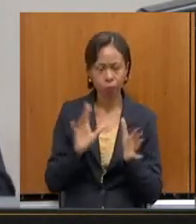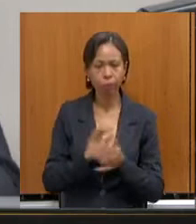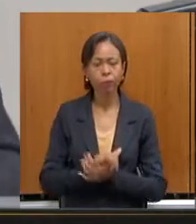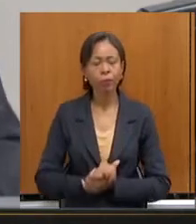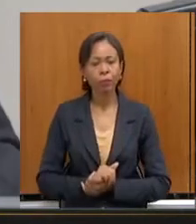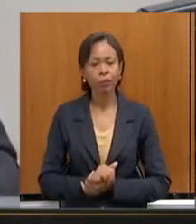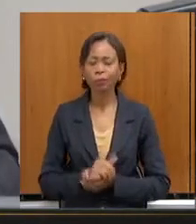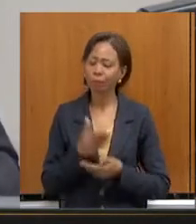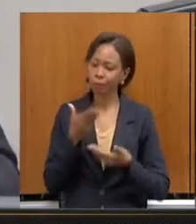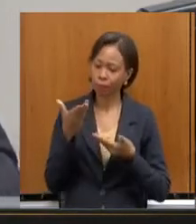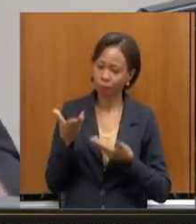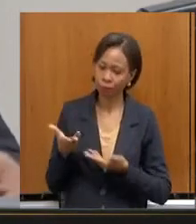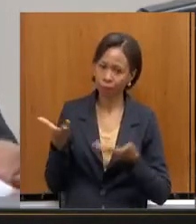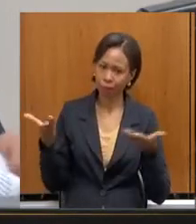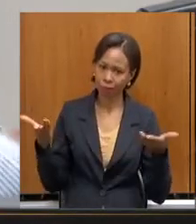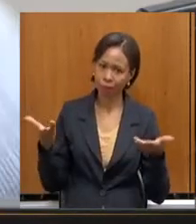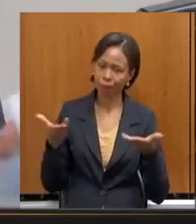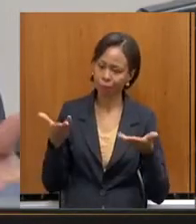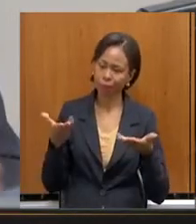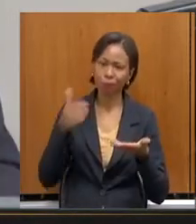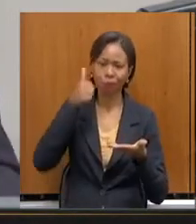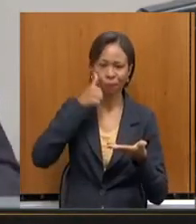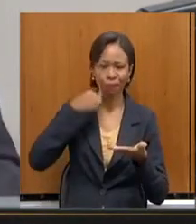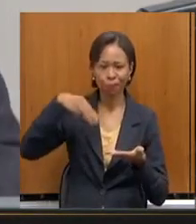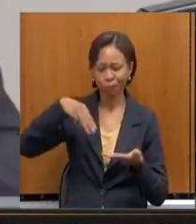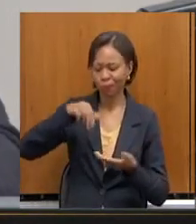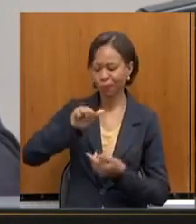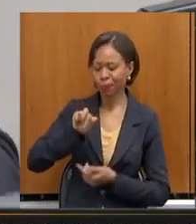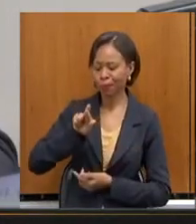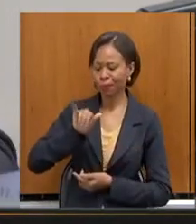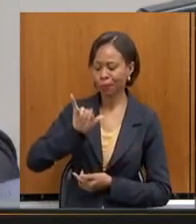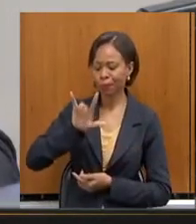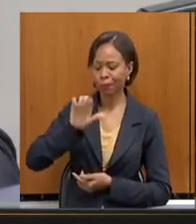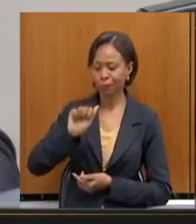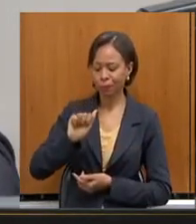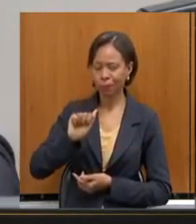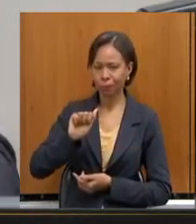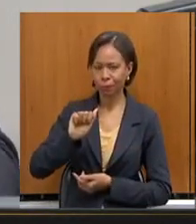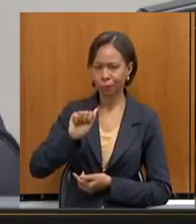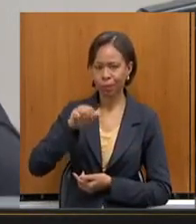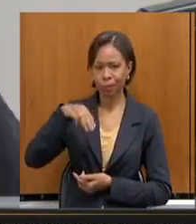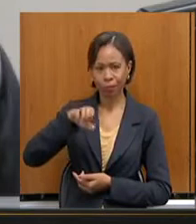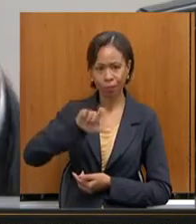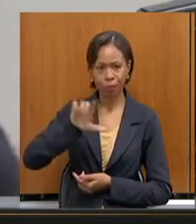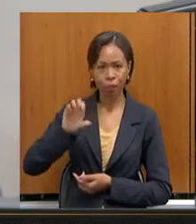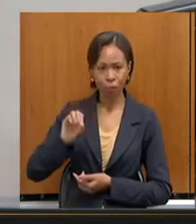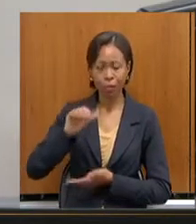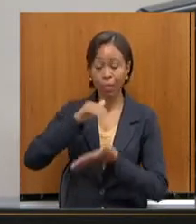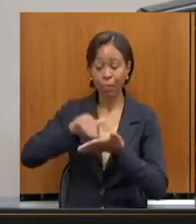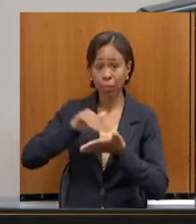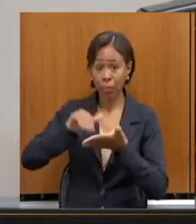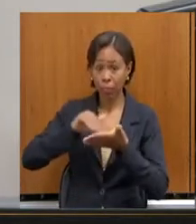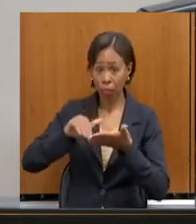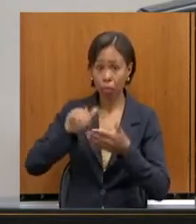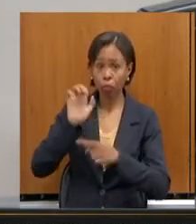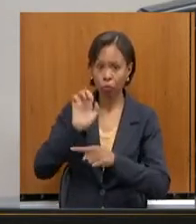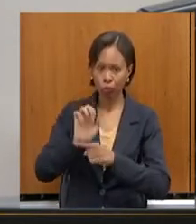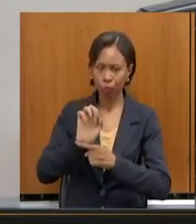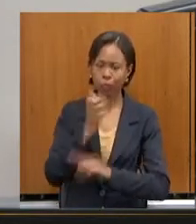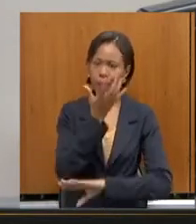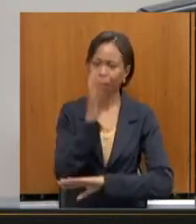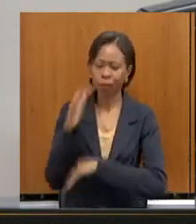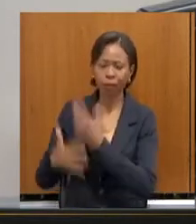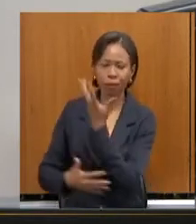passa-palavra a senhora Marília Carvalho de Melo o secretário de estado de Meio Ambiente e desenvolvimento sustentável